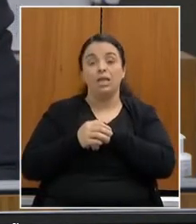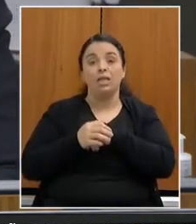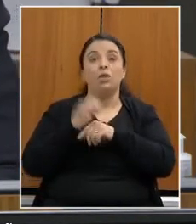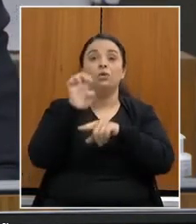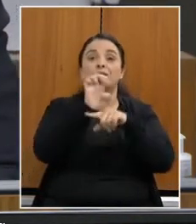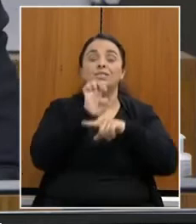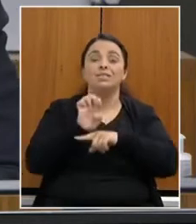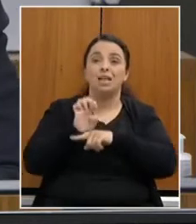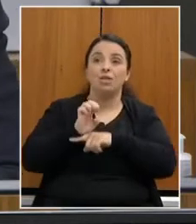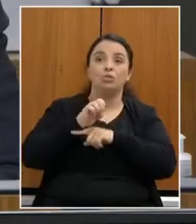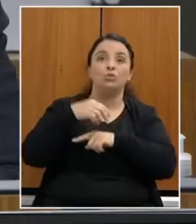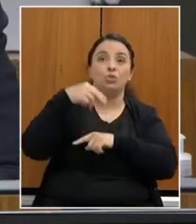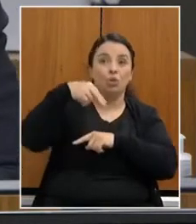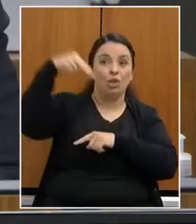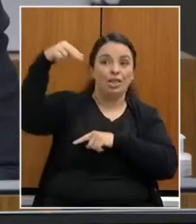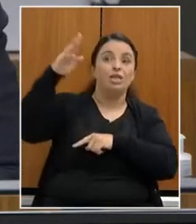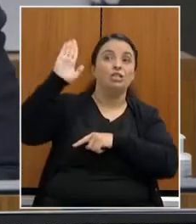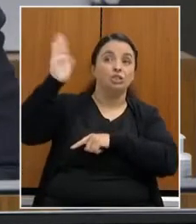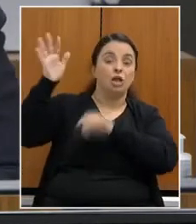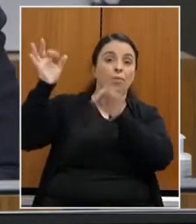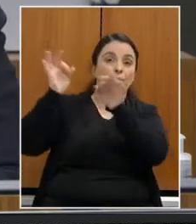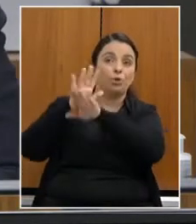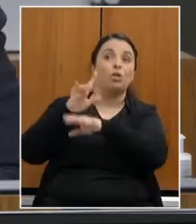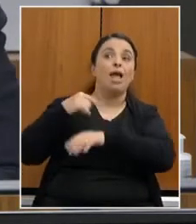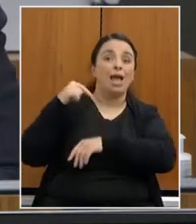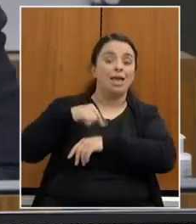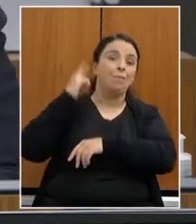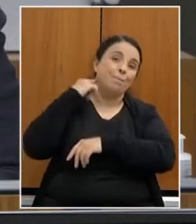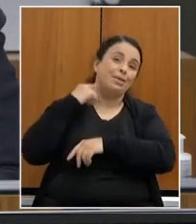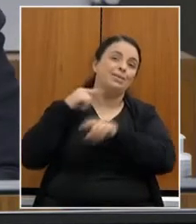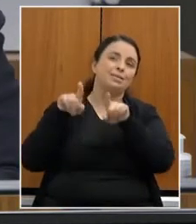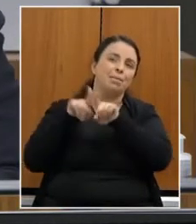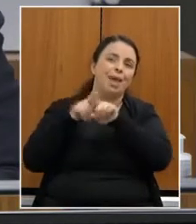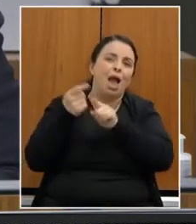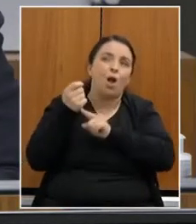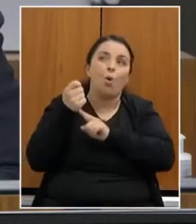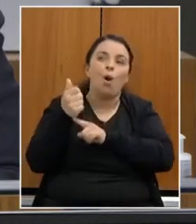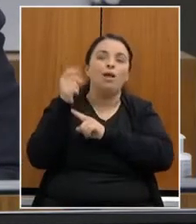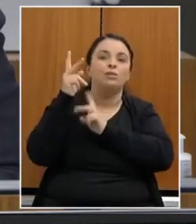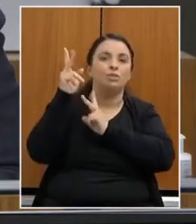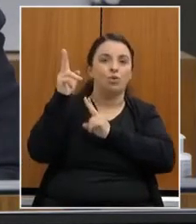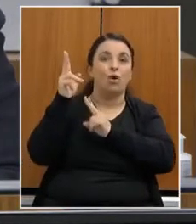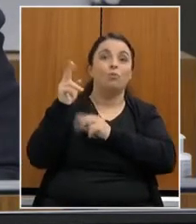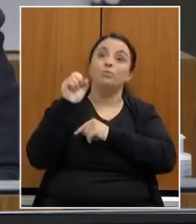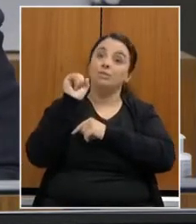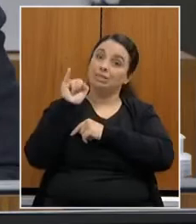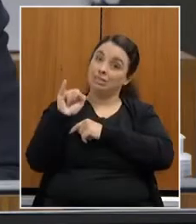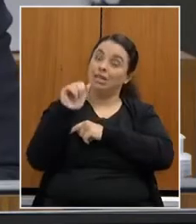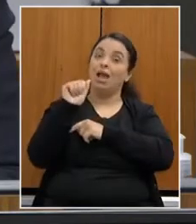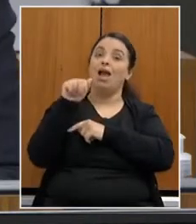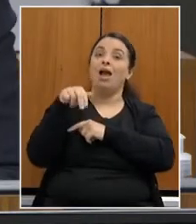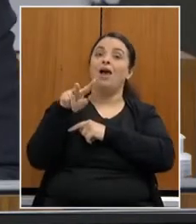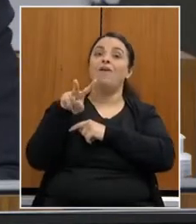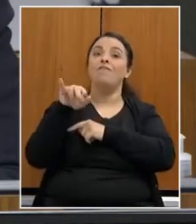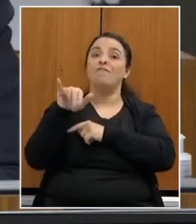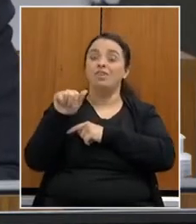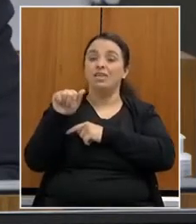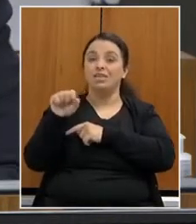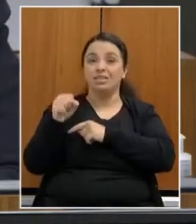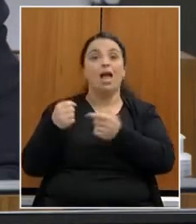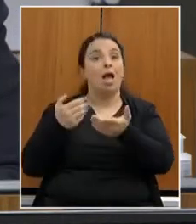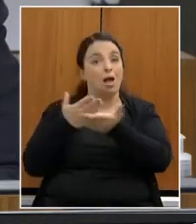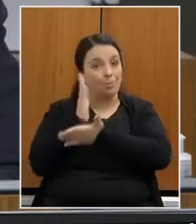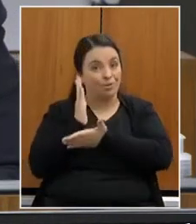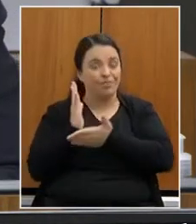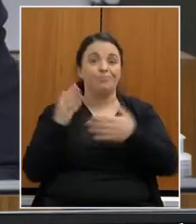estamos muito próximos aí também caso seja aprovado de trazer a Sputnik obviamente a nossa preocupação